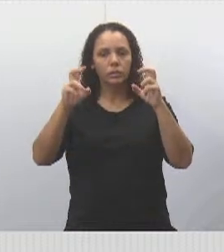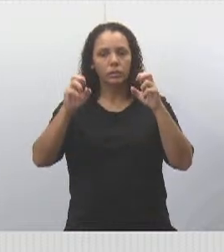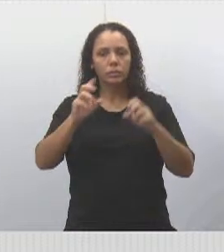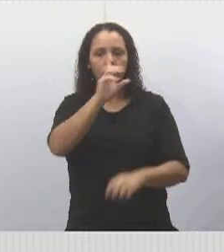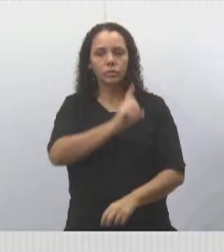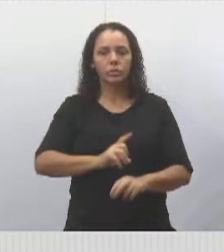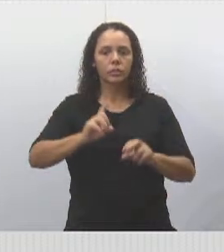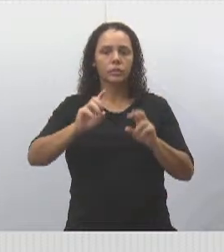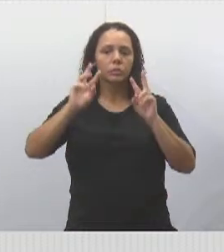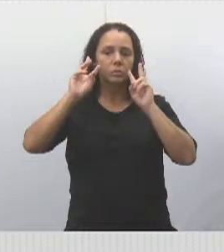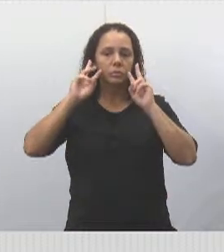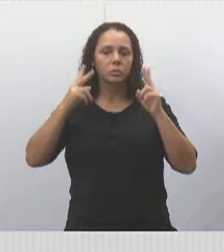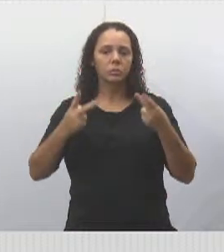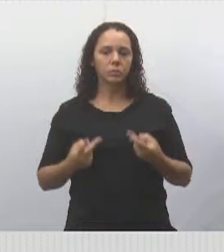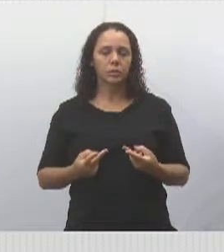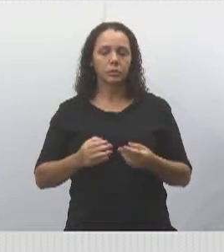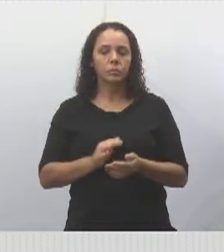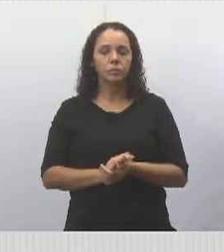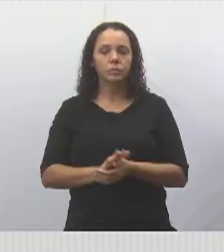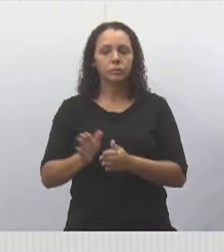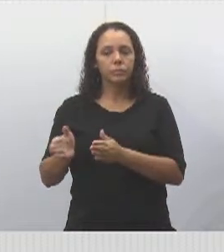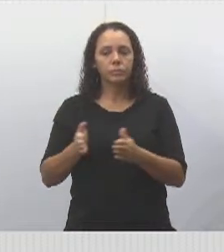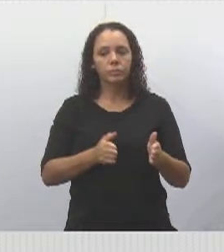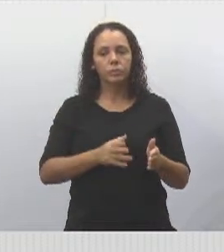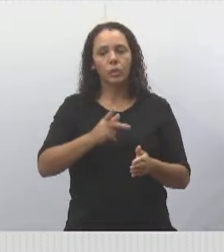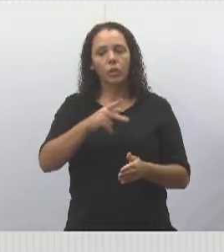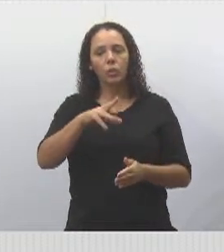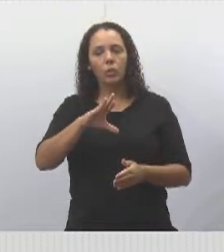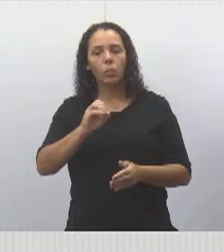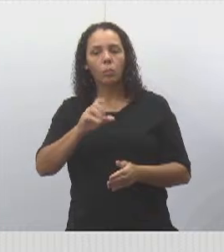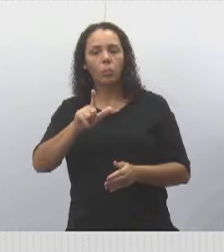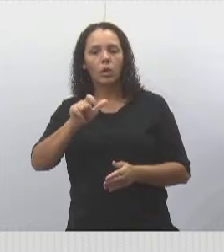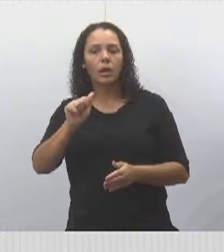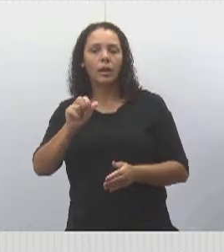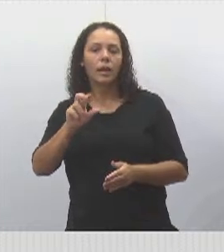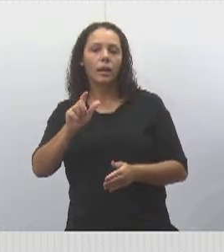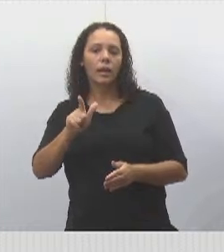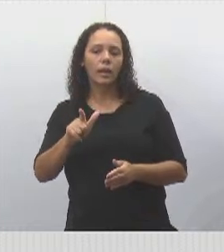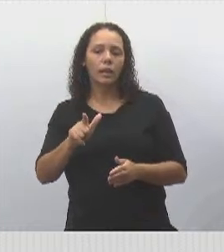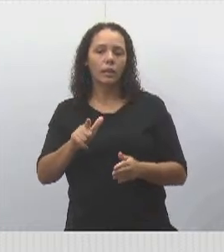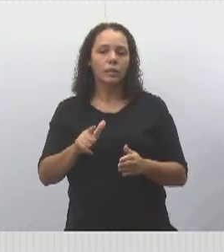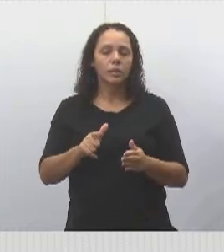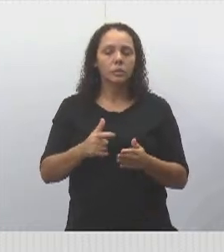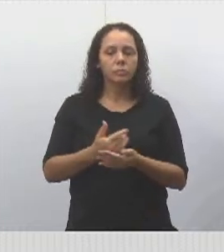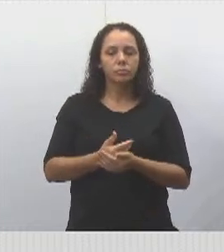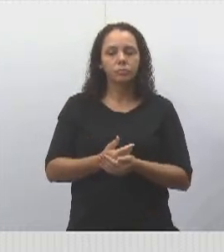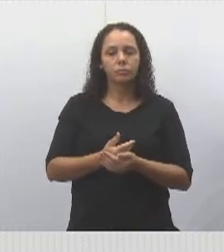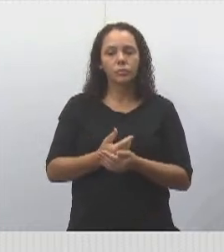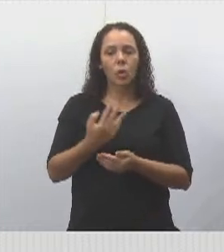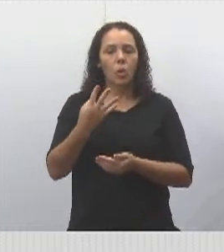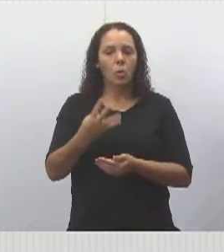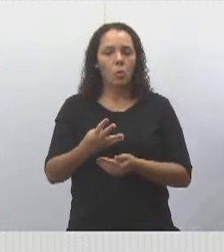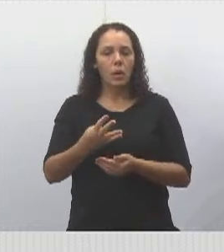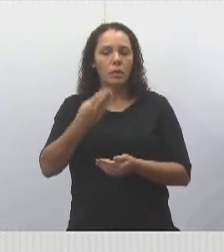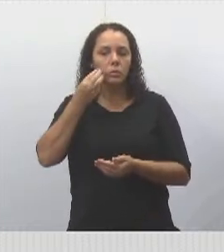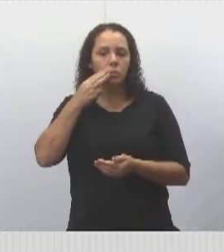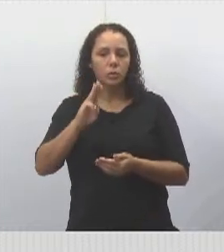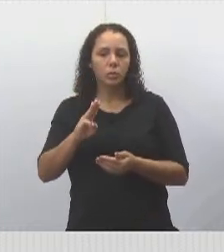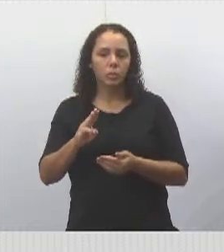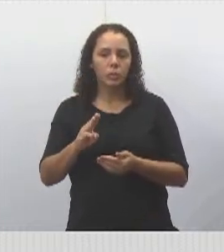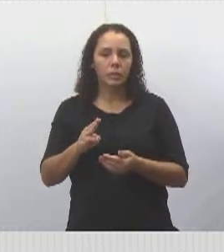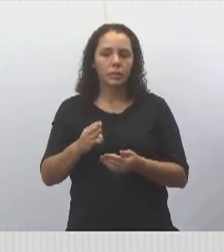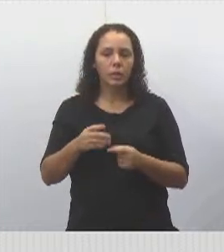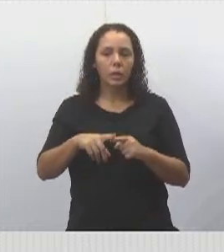diversos. Pode passar. Fundação Prolar, aqui manteve mais ou menos o mesmo orçamento do Tesouro, de 4 milhões, porém ela